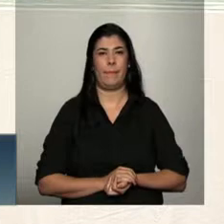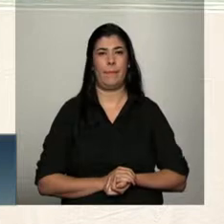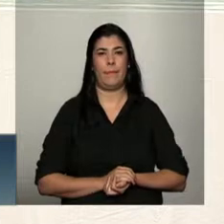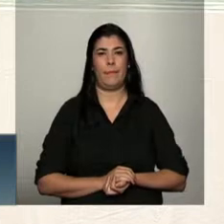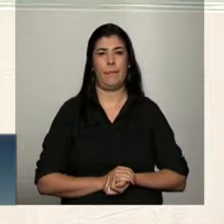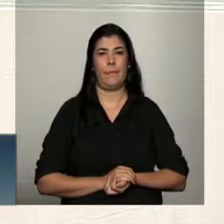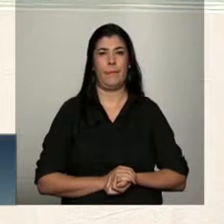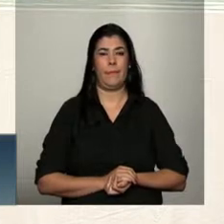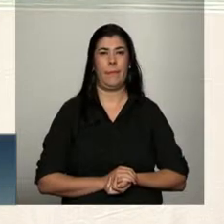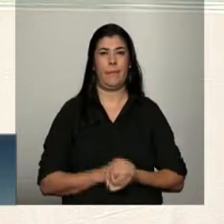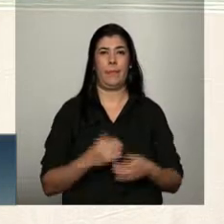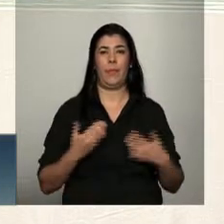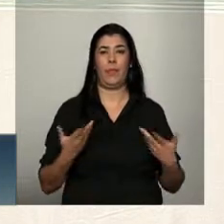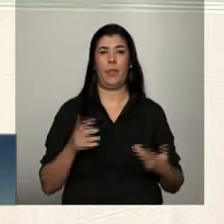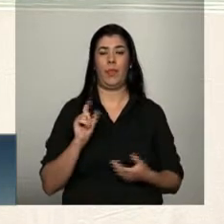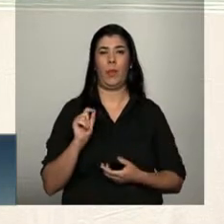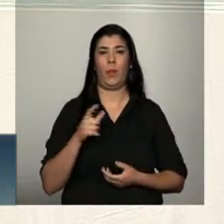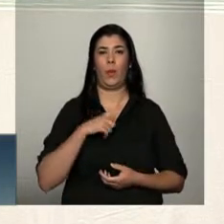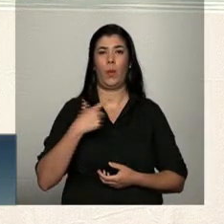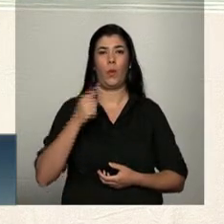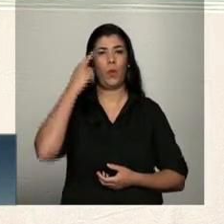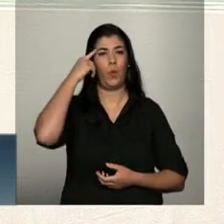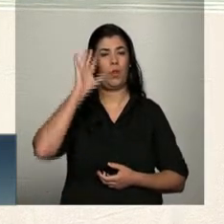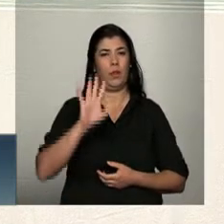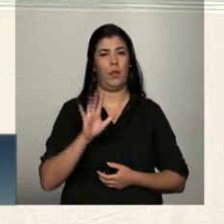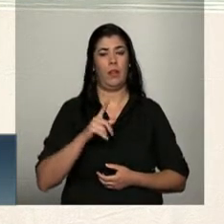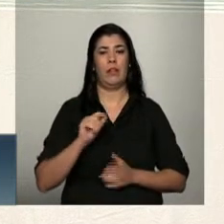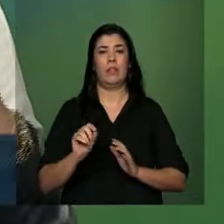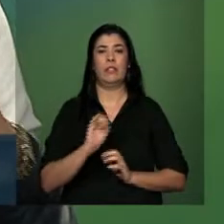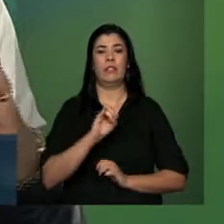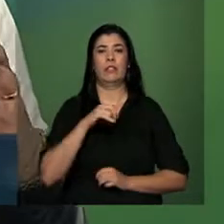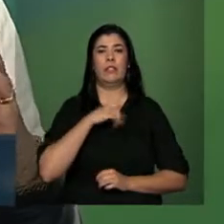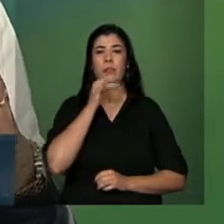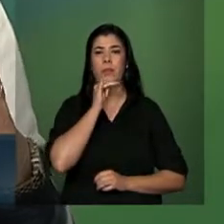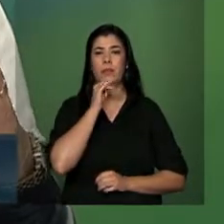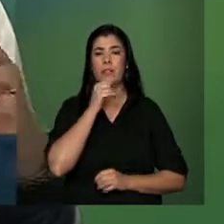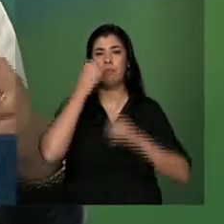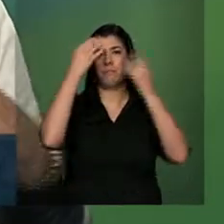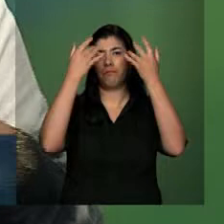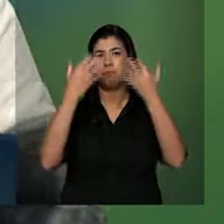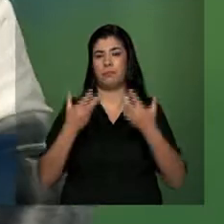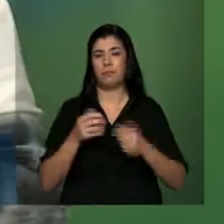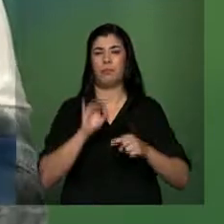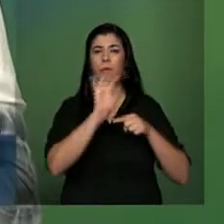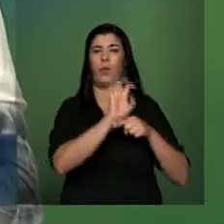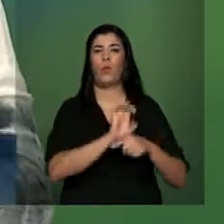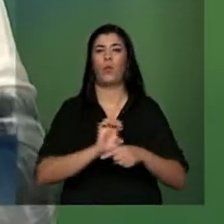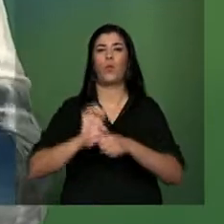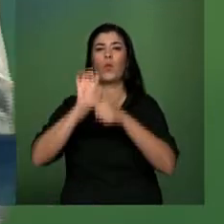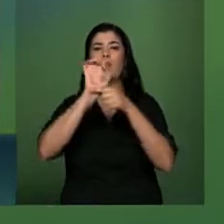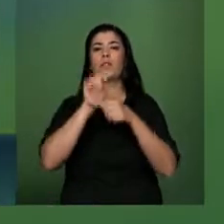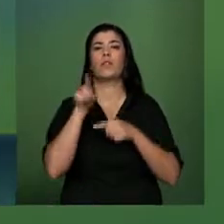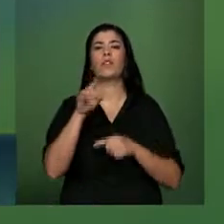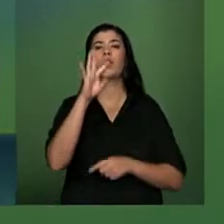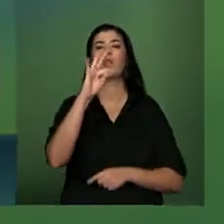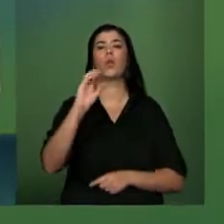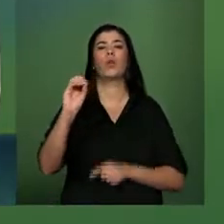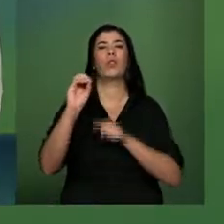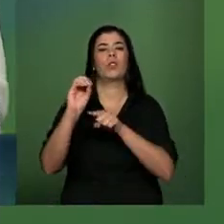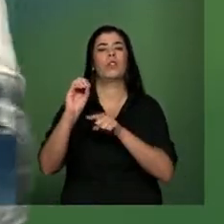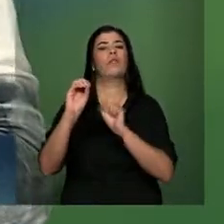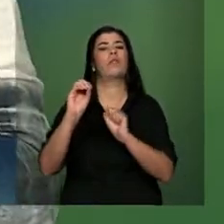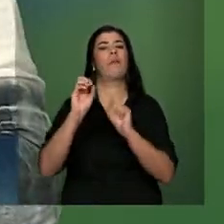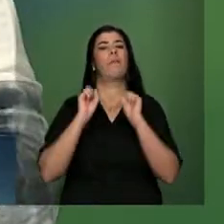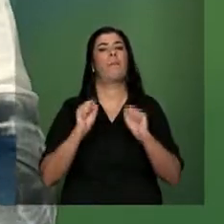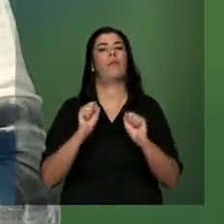Dos serviços de inspeção estadual. Então, o que não é lógico, num primeiro momento, é eu dizer para o Estado do Tocantins, você está